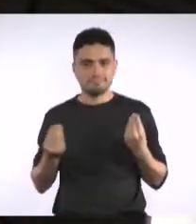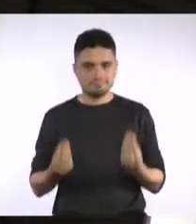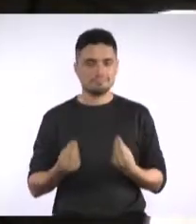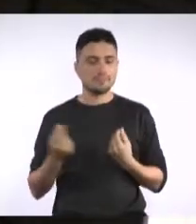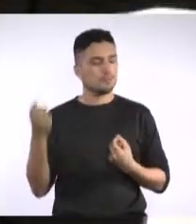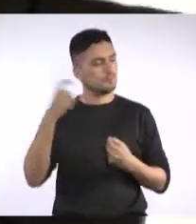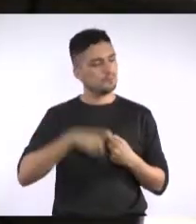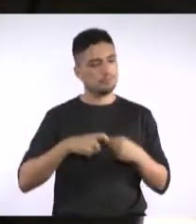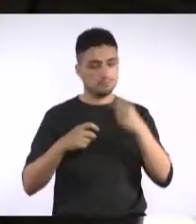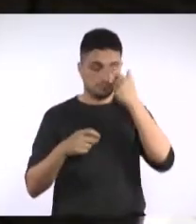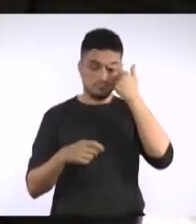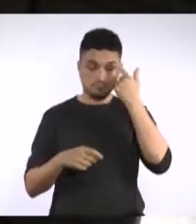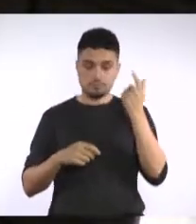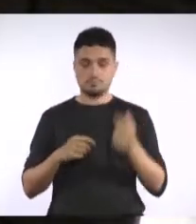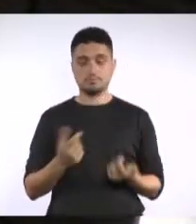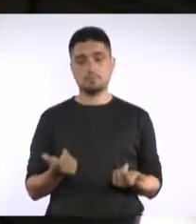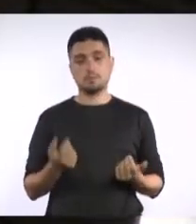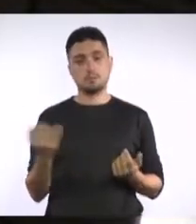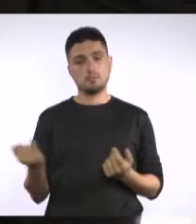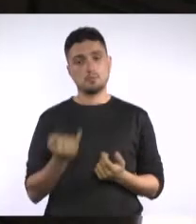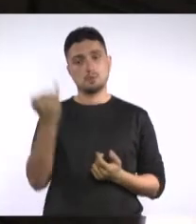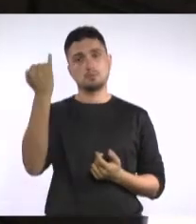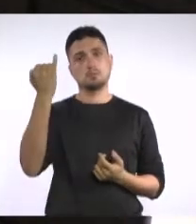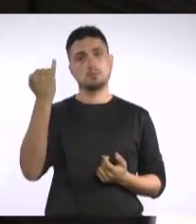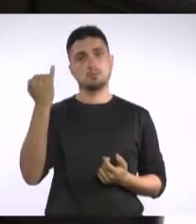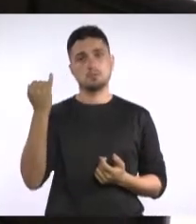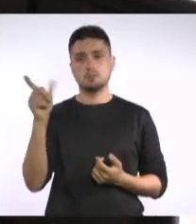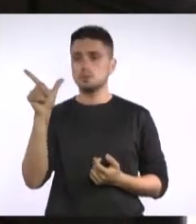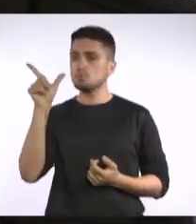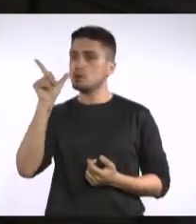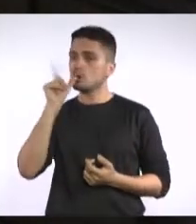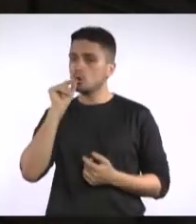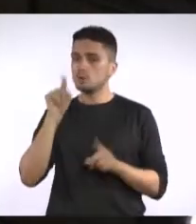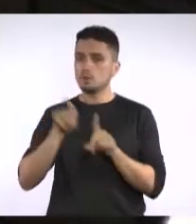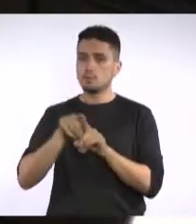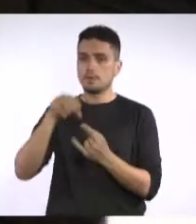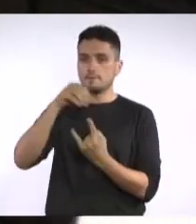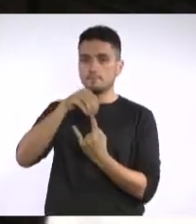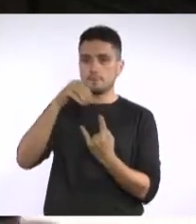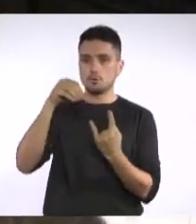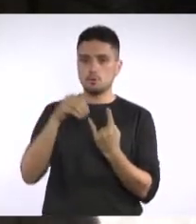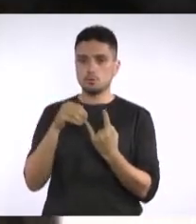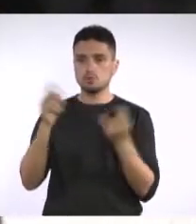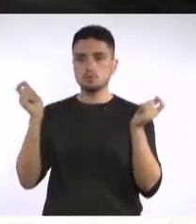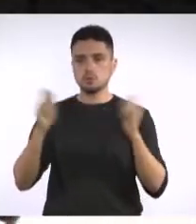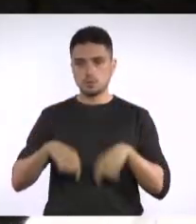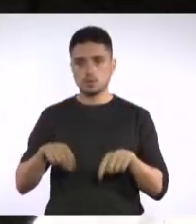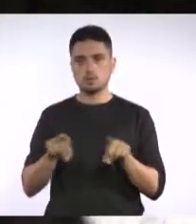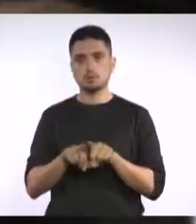seria muito importante que a gente pudesse cultivá-las no Brasil. A Fiocruz, inclusive, tem expertise e estaria à disposição. Por isso,